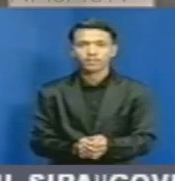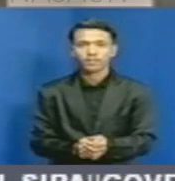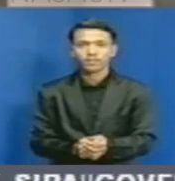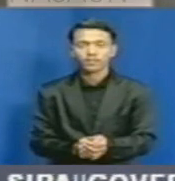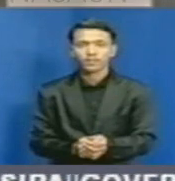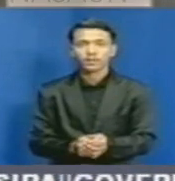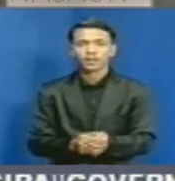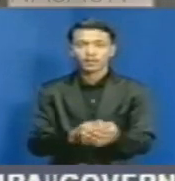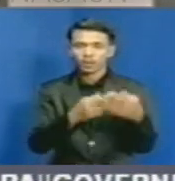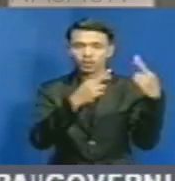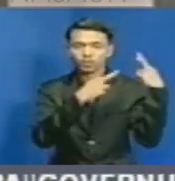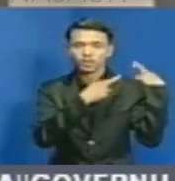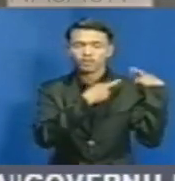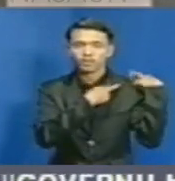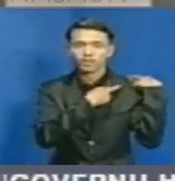capacidade minha,